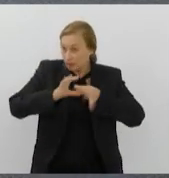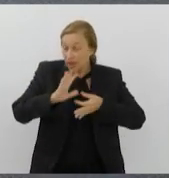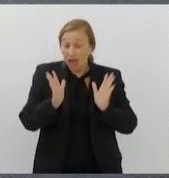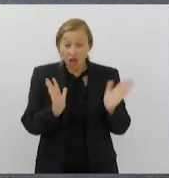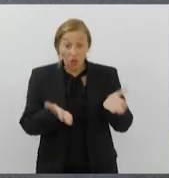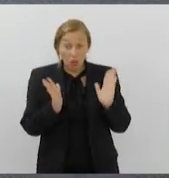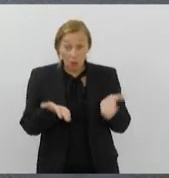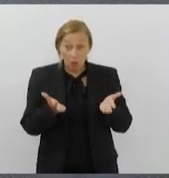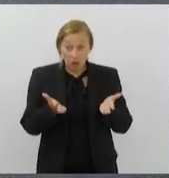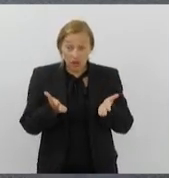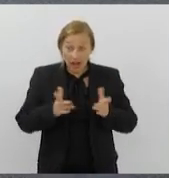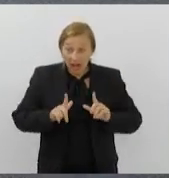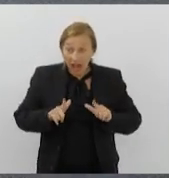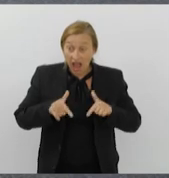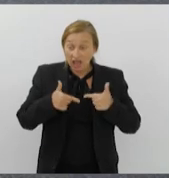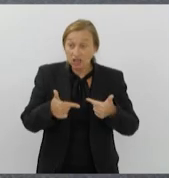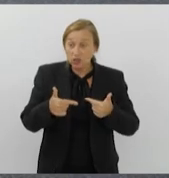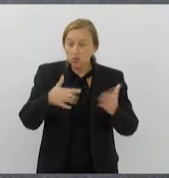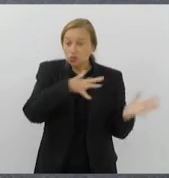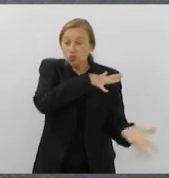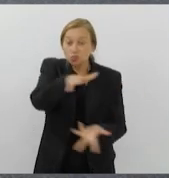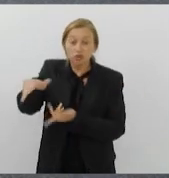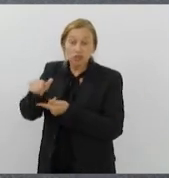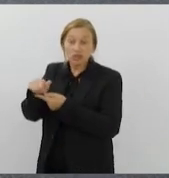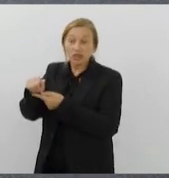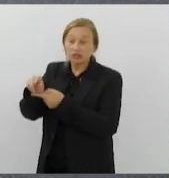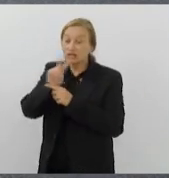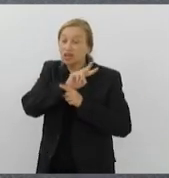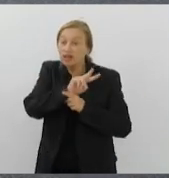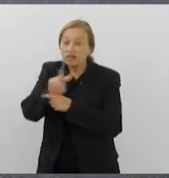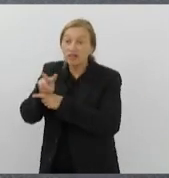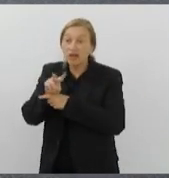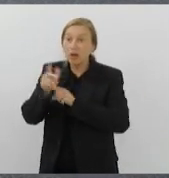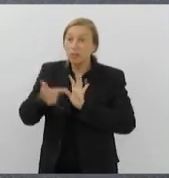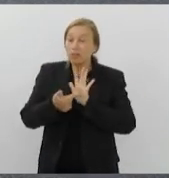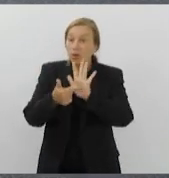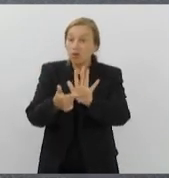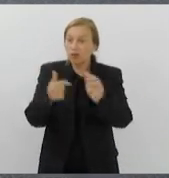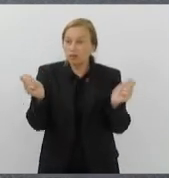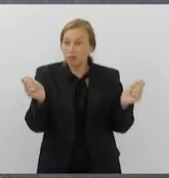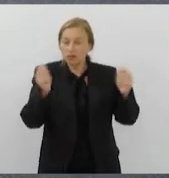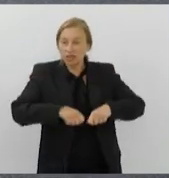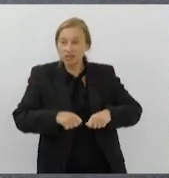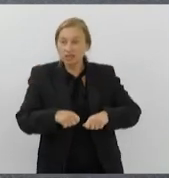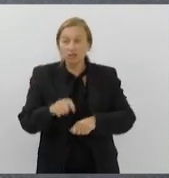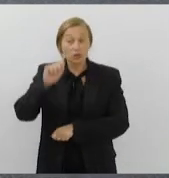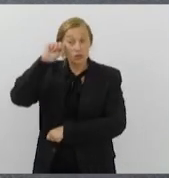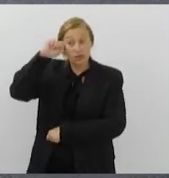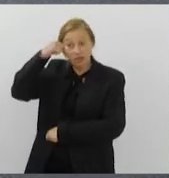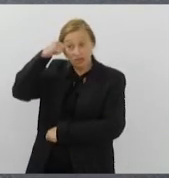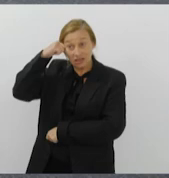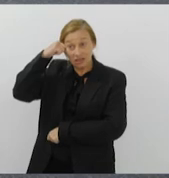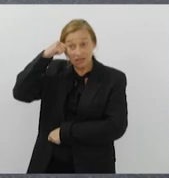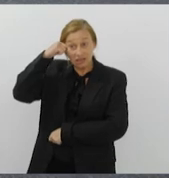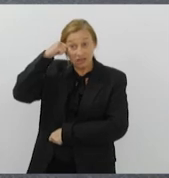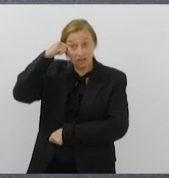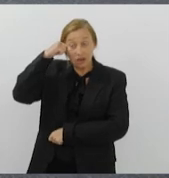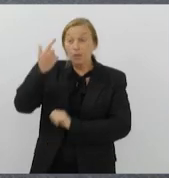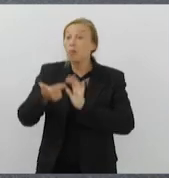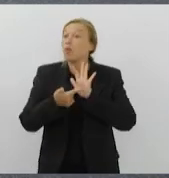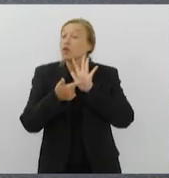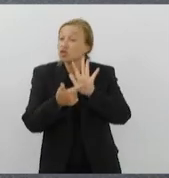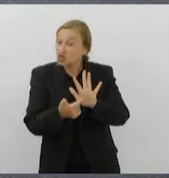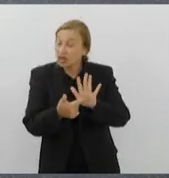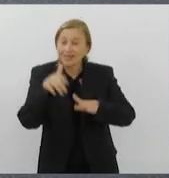Olimpíada, onde o mundo inteiro está vendo a gente, é mostrar a potência dos negros. mostrar